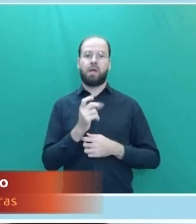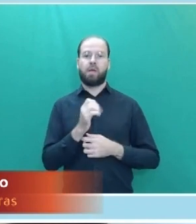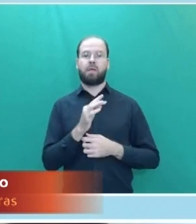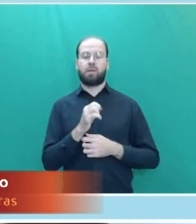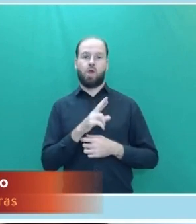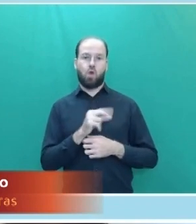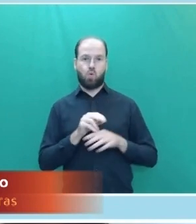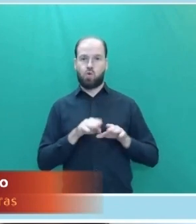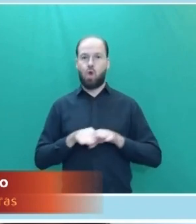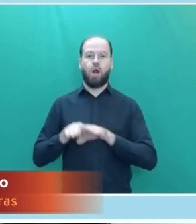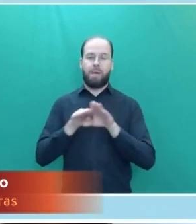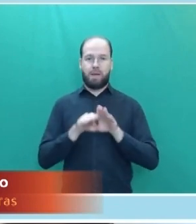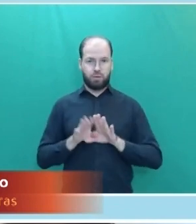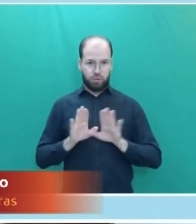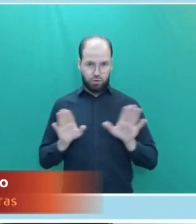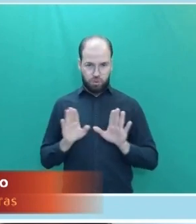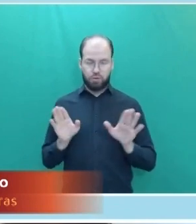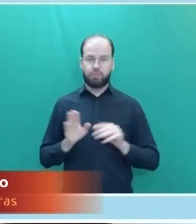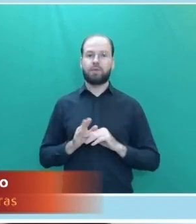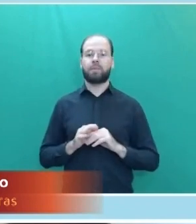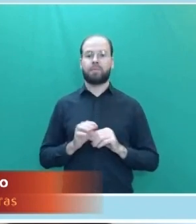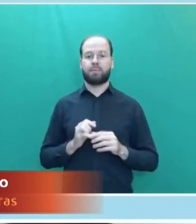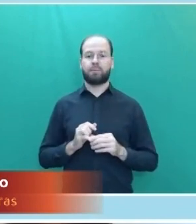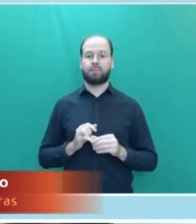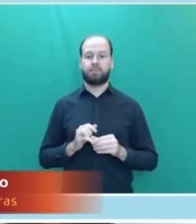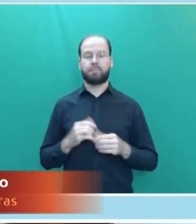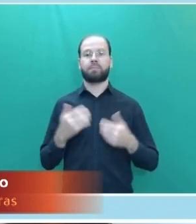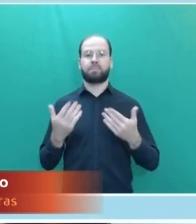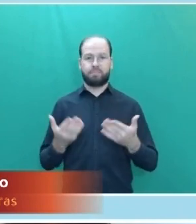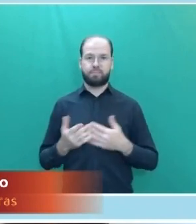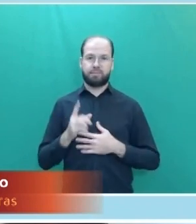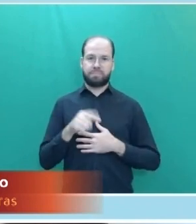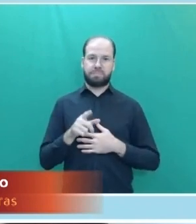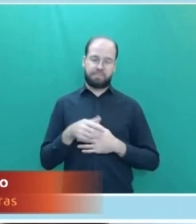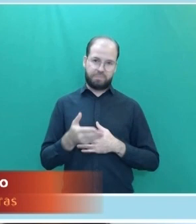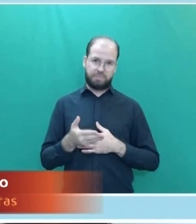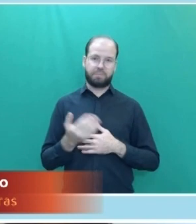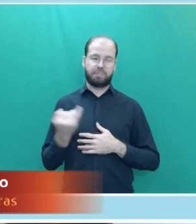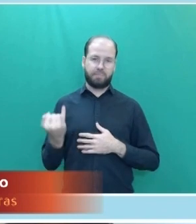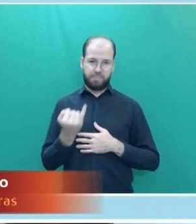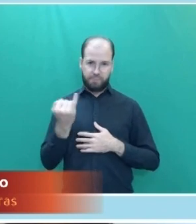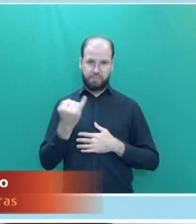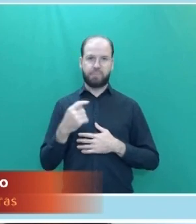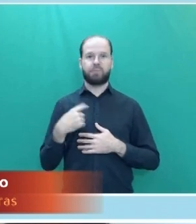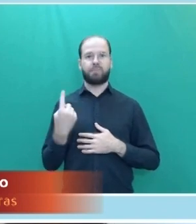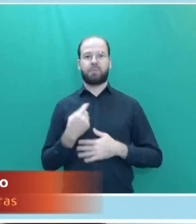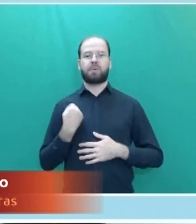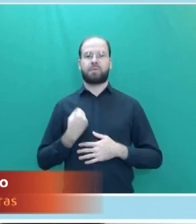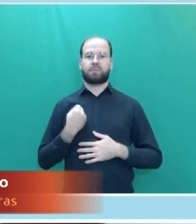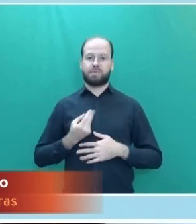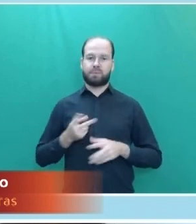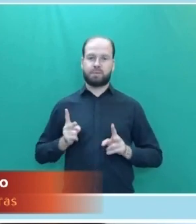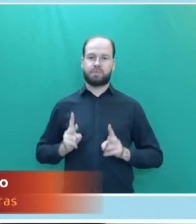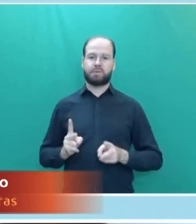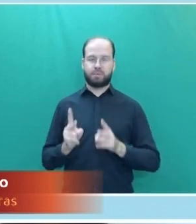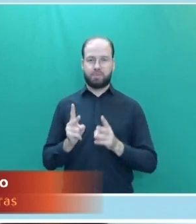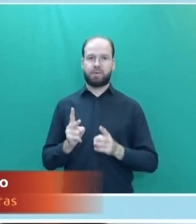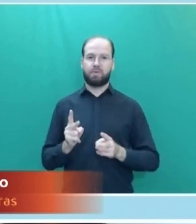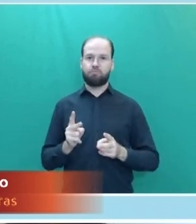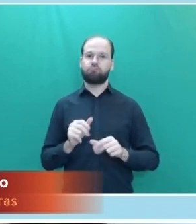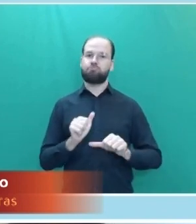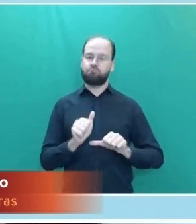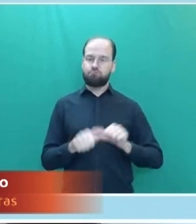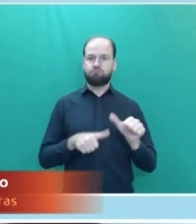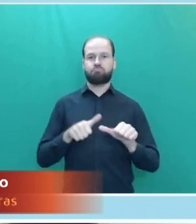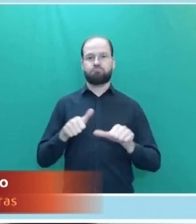heteronormativas. Então, enfim, é importante a gente estar sempre realimentando